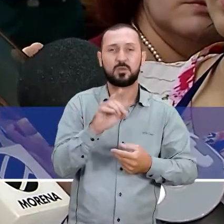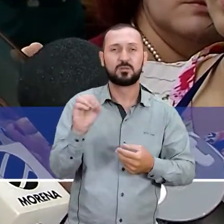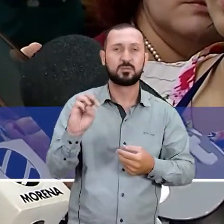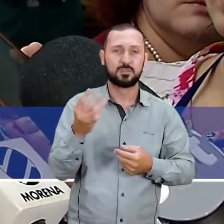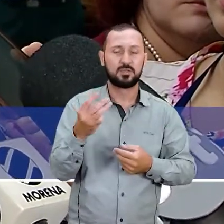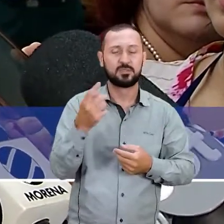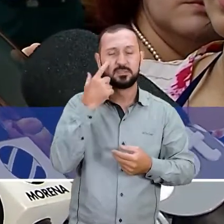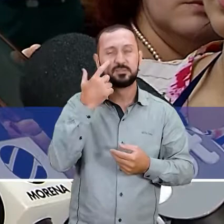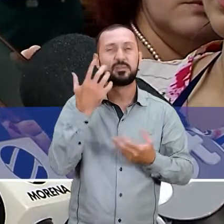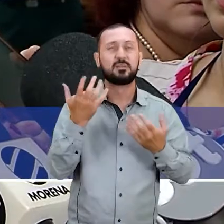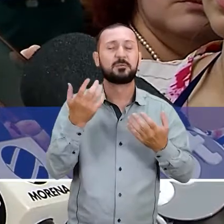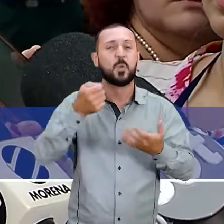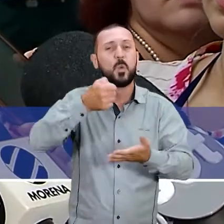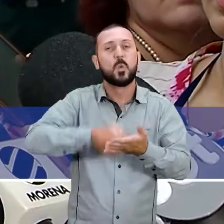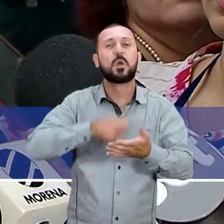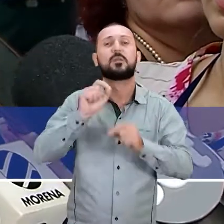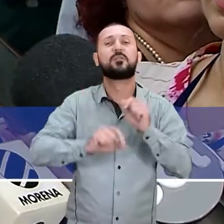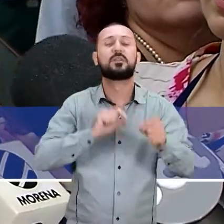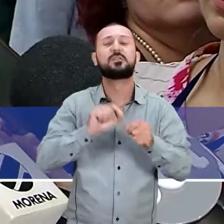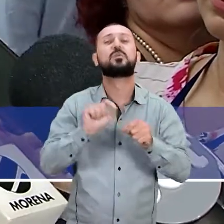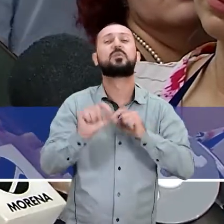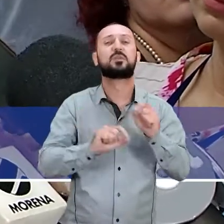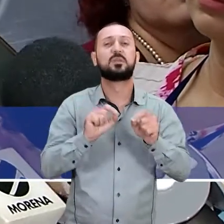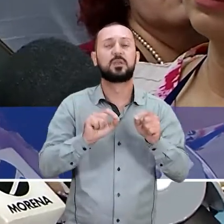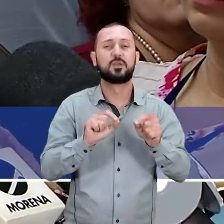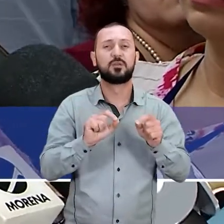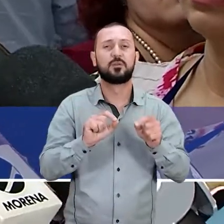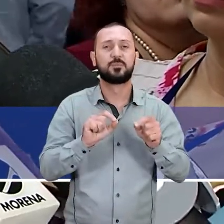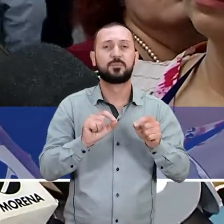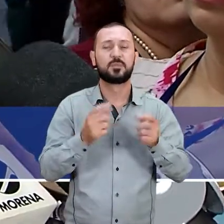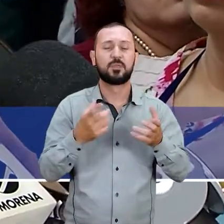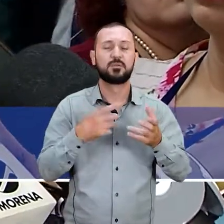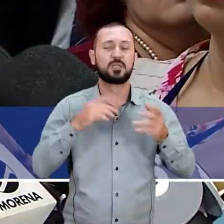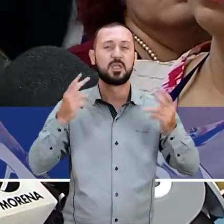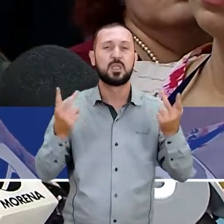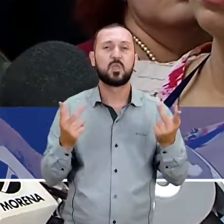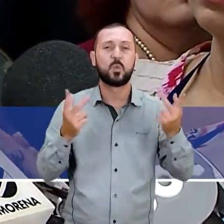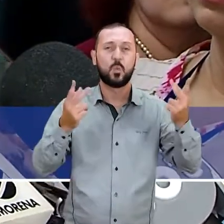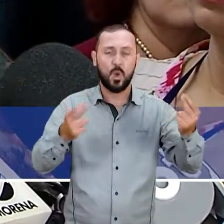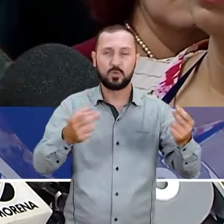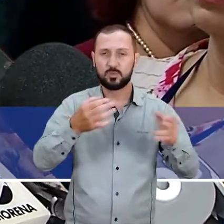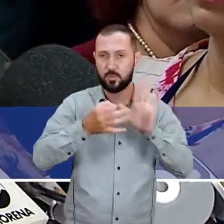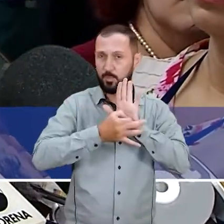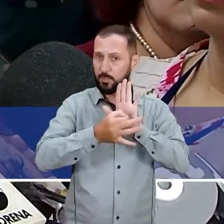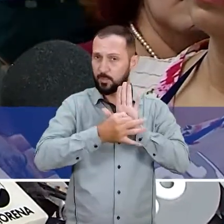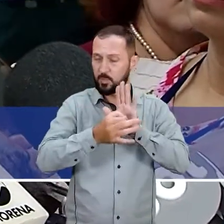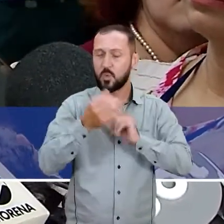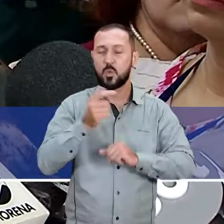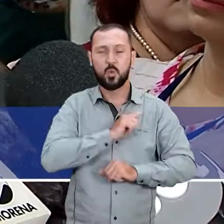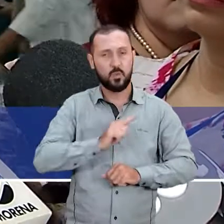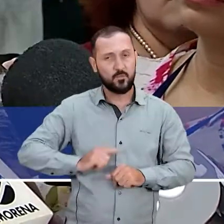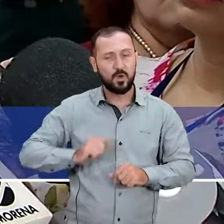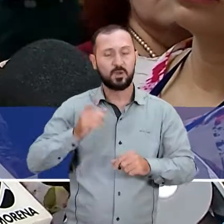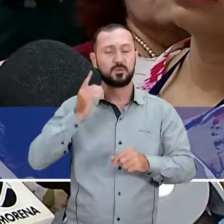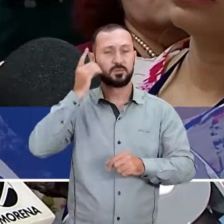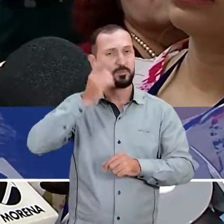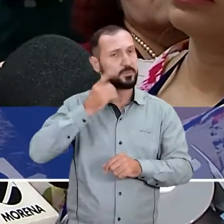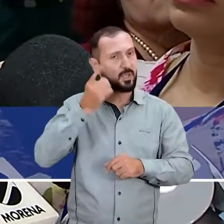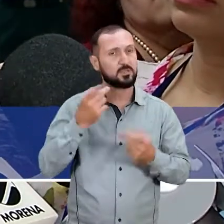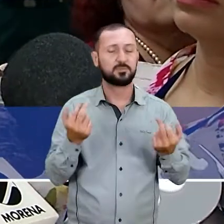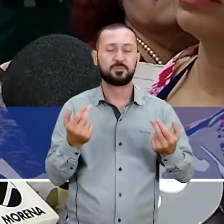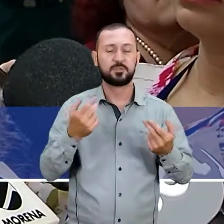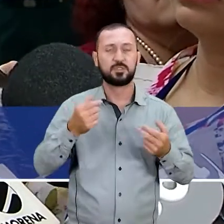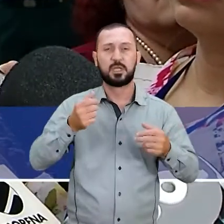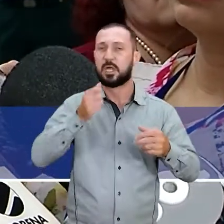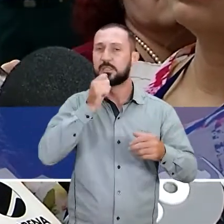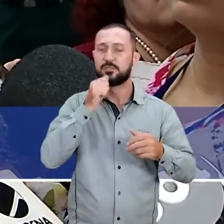103. Rigorosamente falando, o que nós estamos fazendo é fazer valer, nós estamos propondo isso, o governador, os